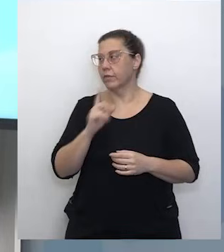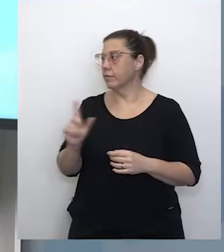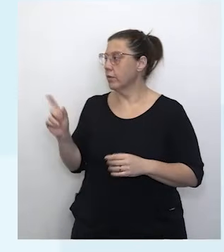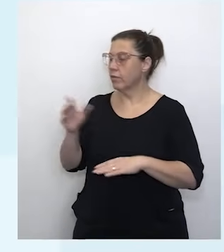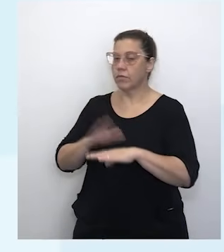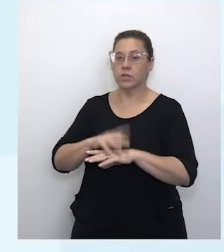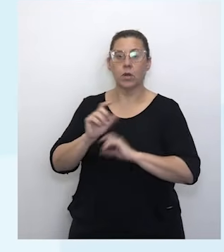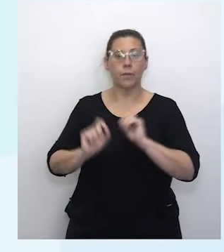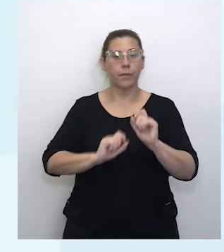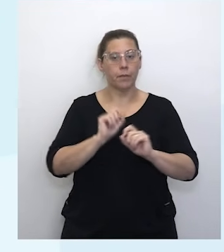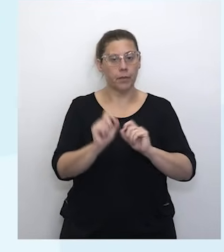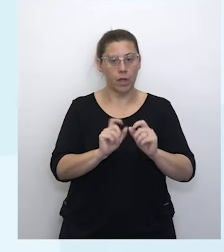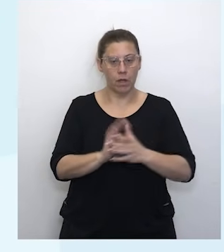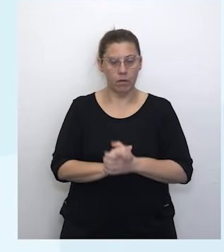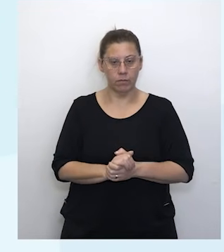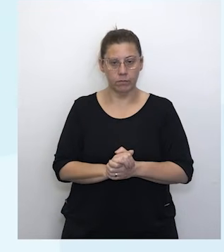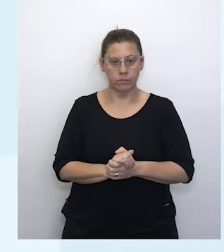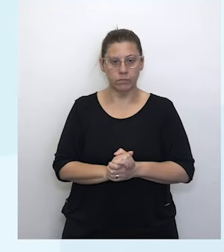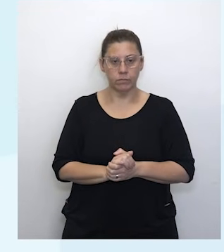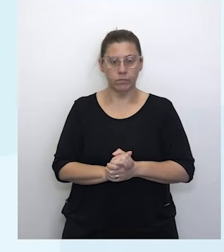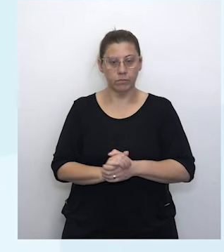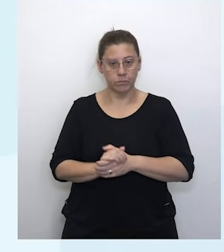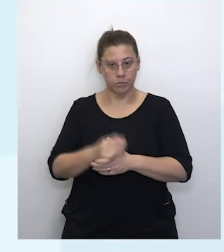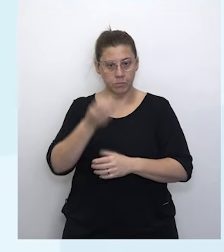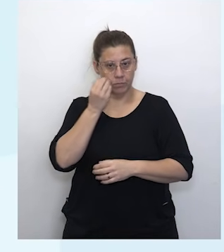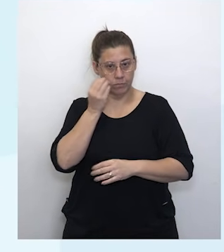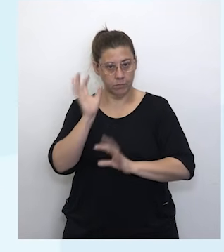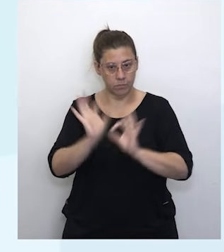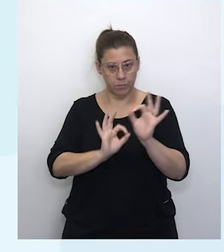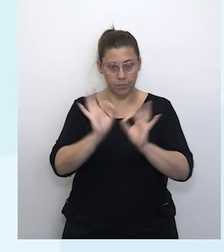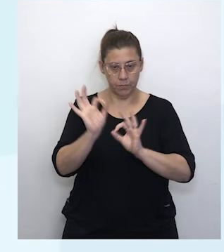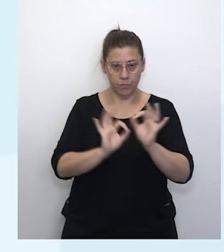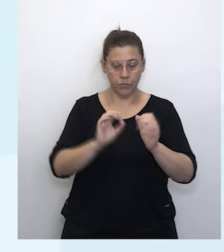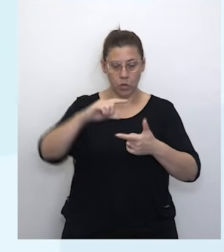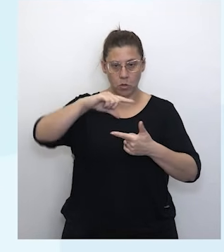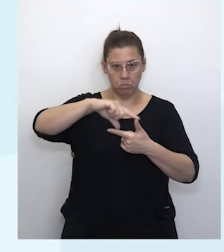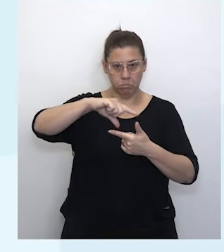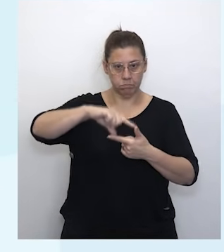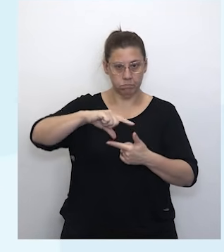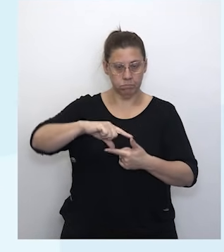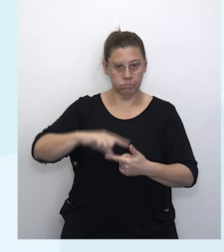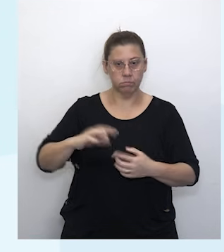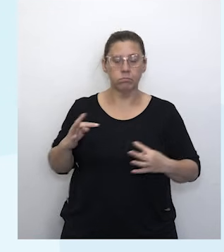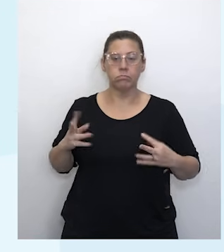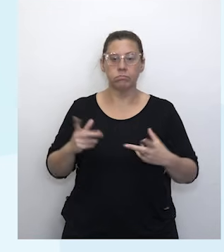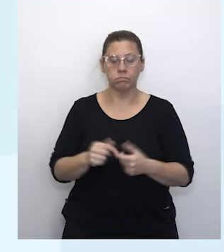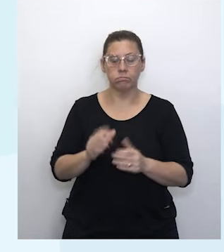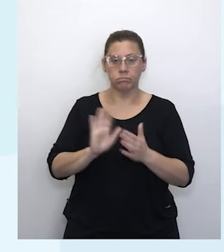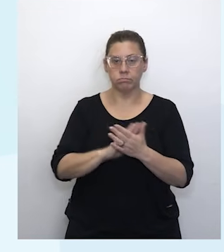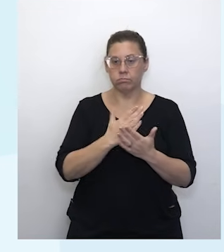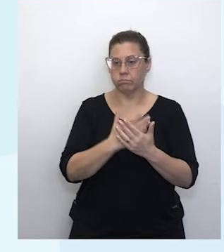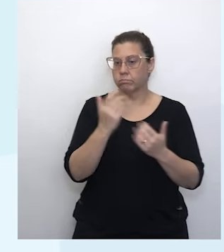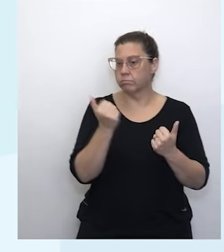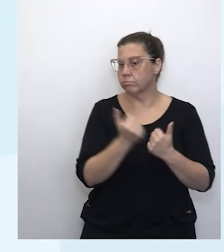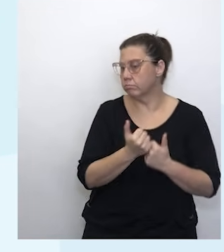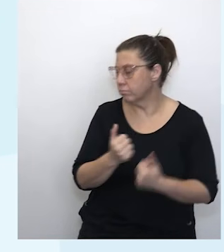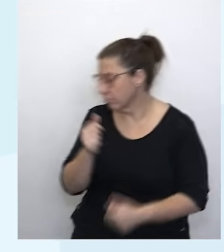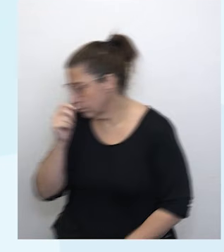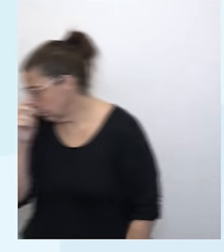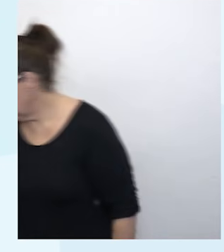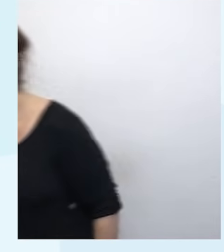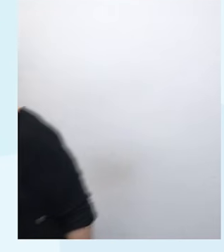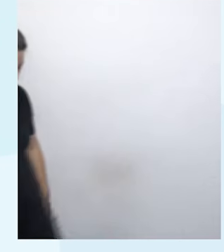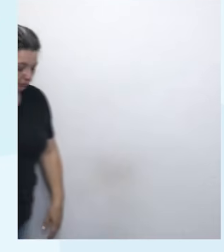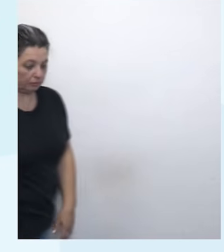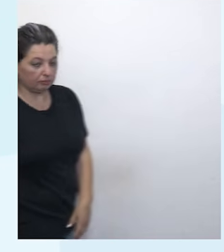a gente faz? A gente vai tentar escrever esse número na forma de quadradinhos, porque todo mundo que é ao quadrado sai de dentro da